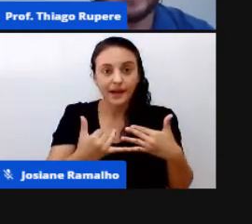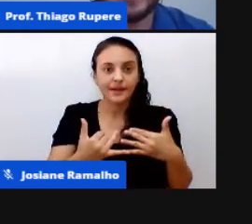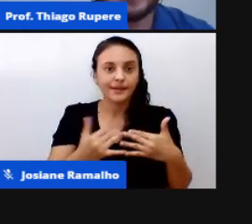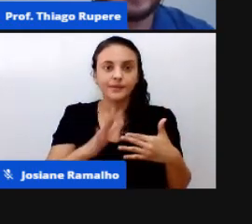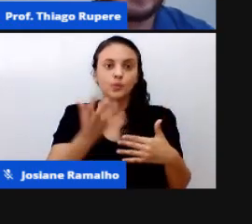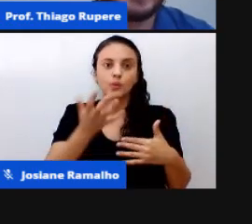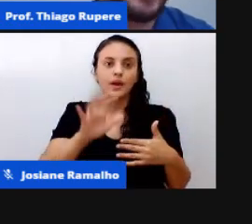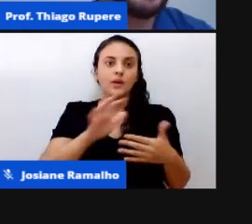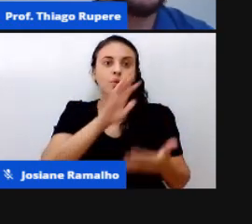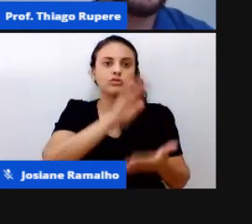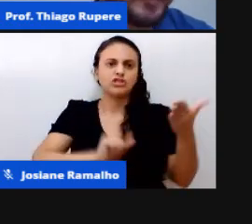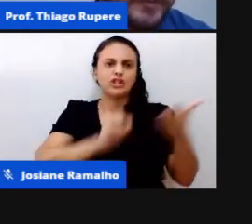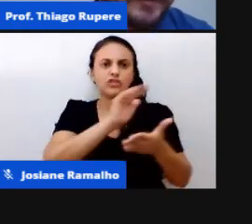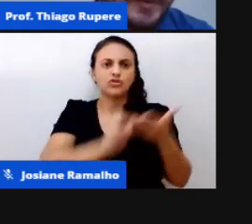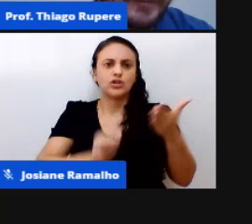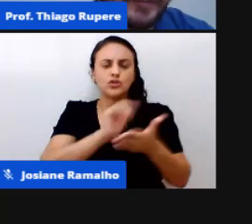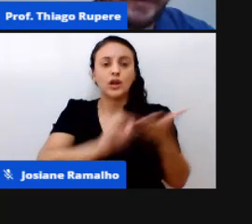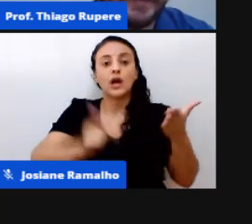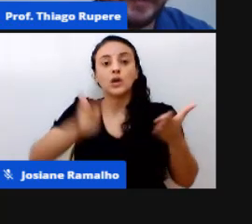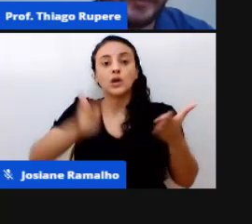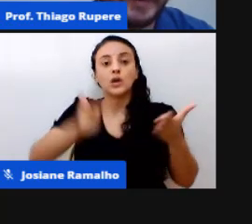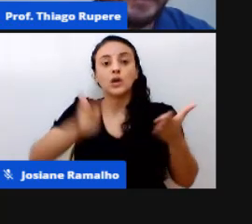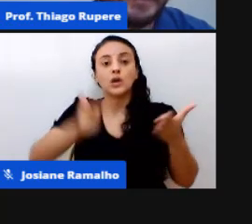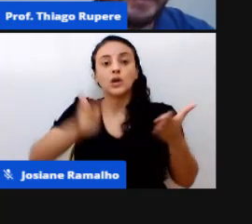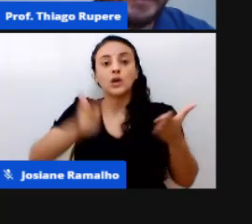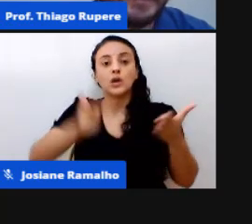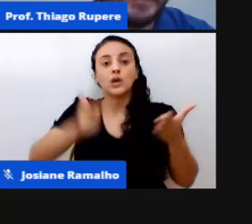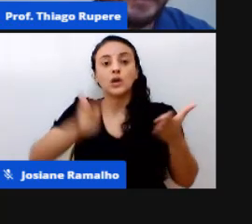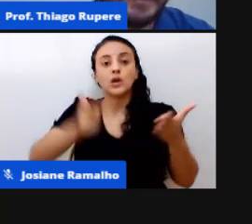própria aula expositiva, por exemplo. Né?